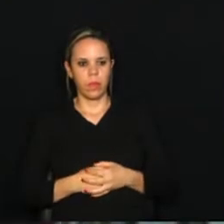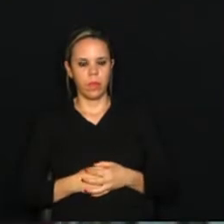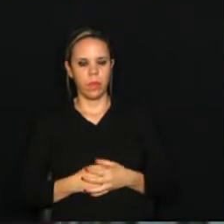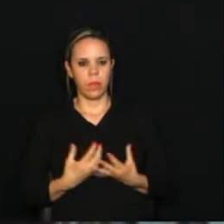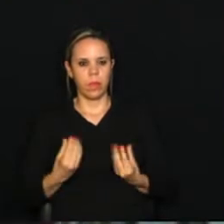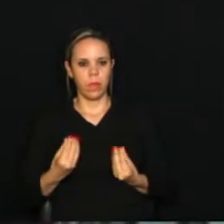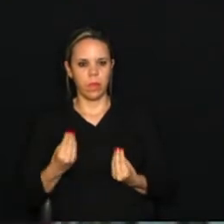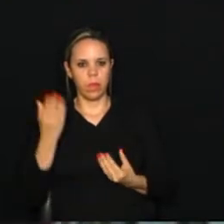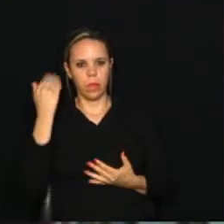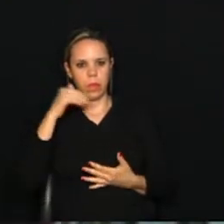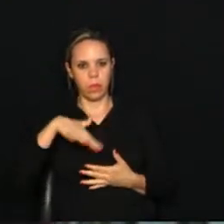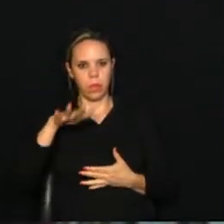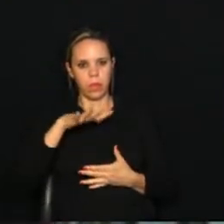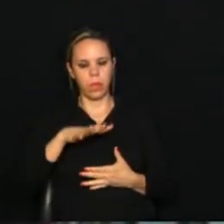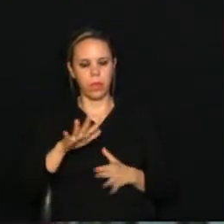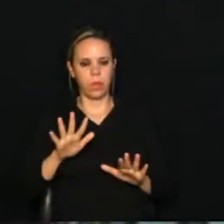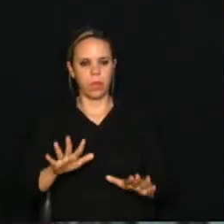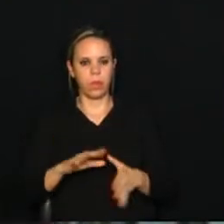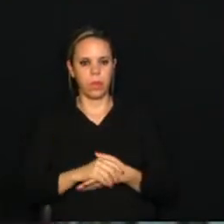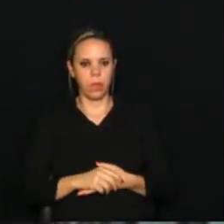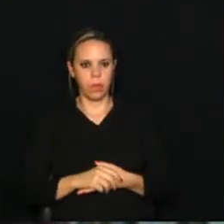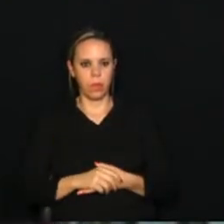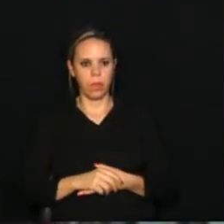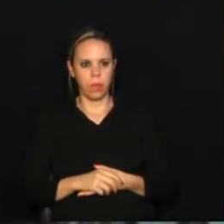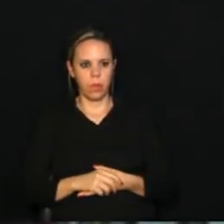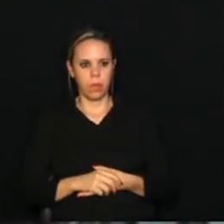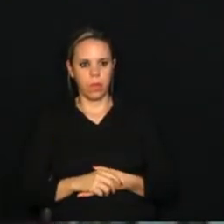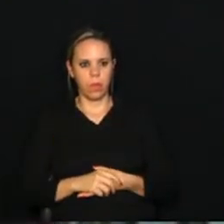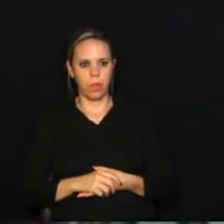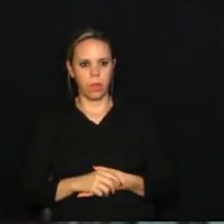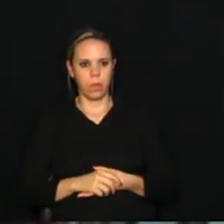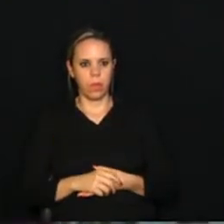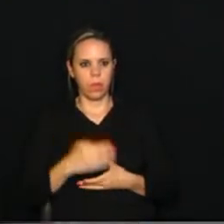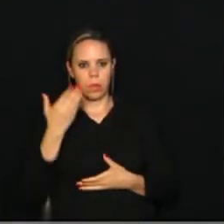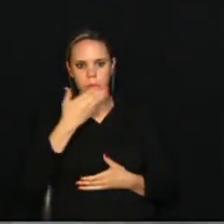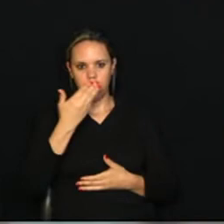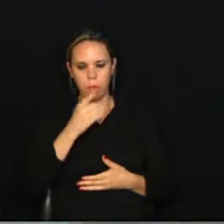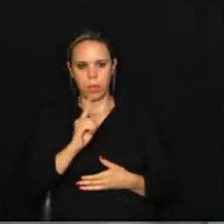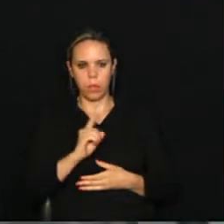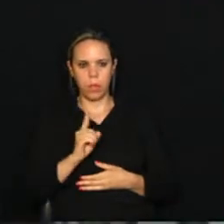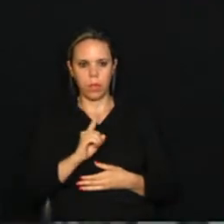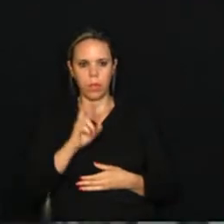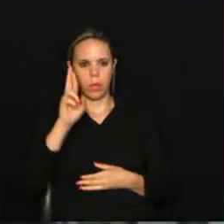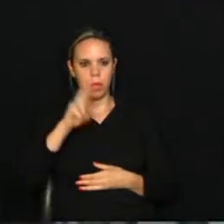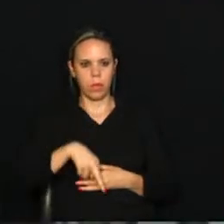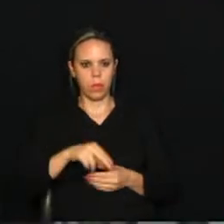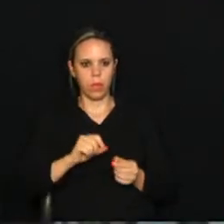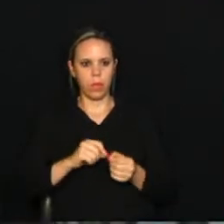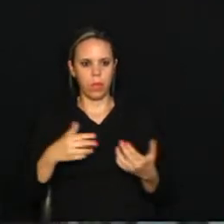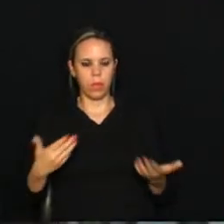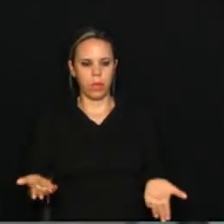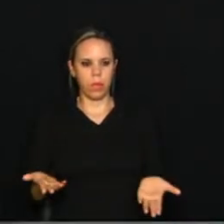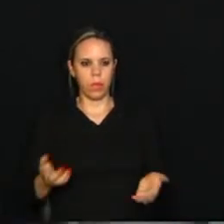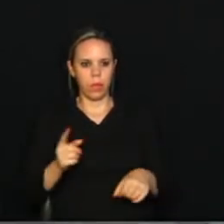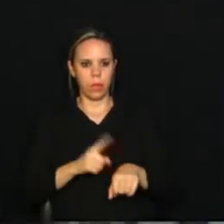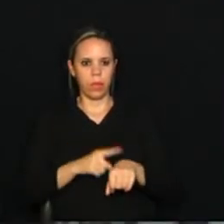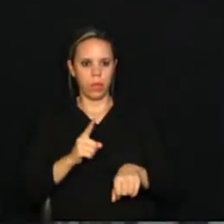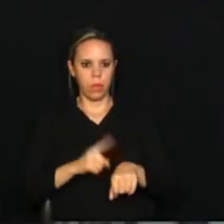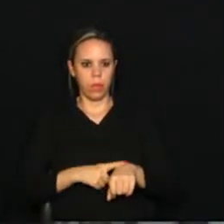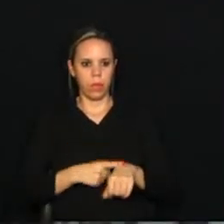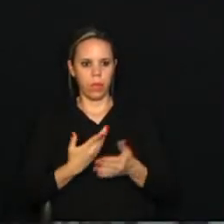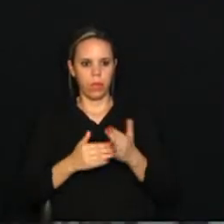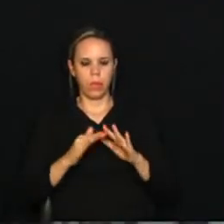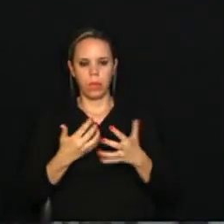Muitos sabem, mas não viram uma razão para fazer isso no momento que as escolas